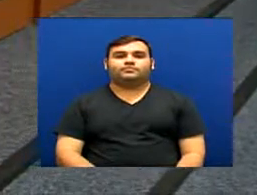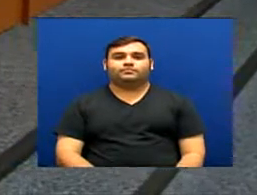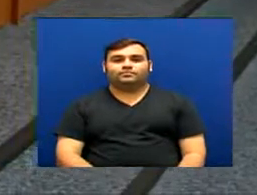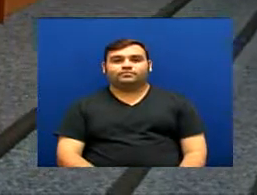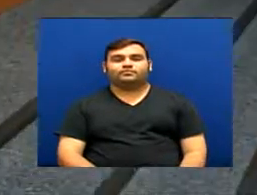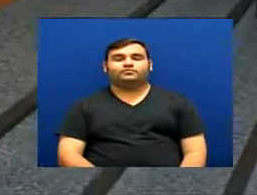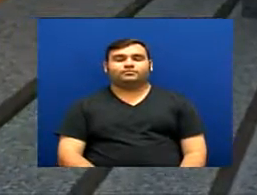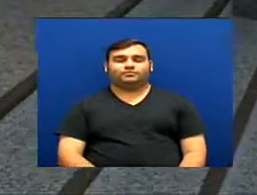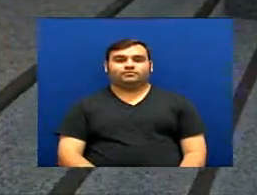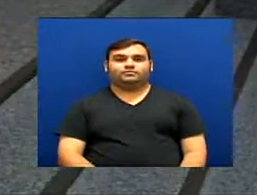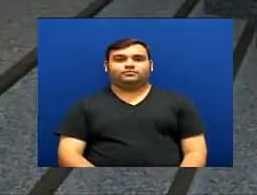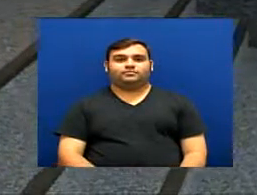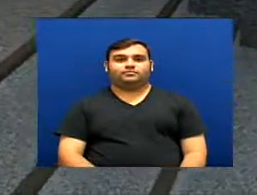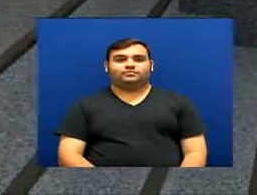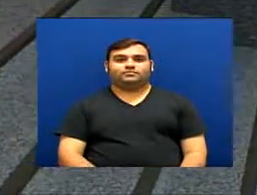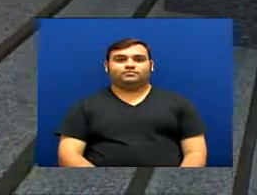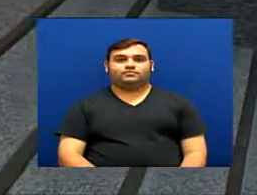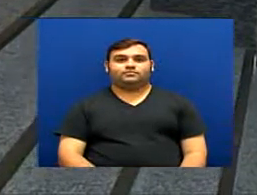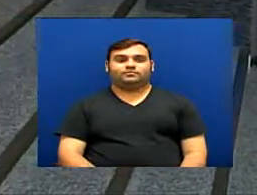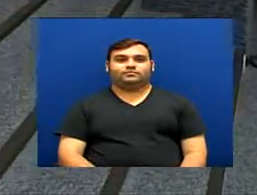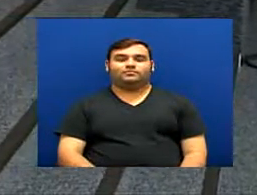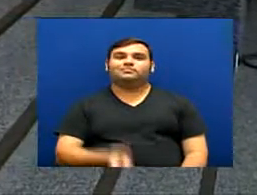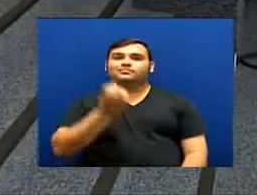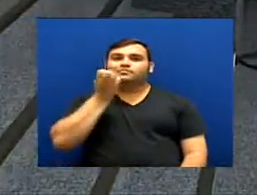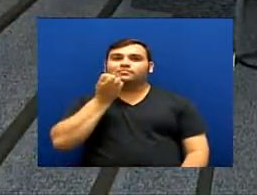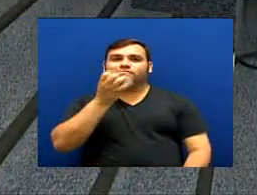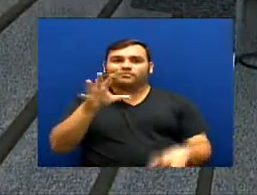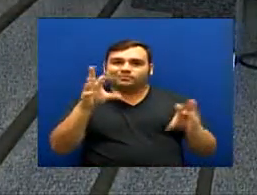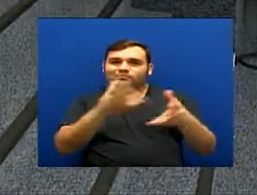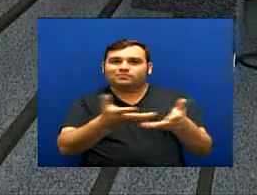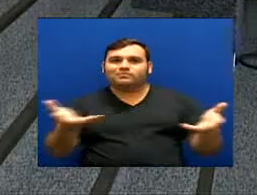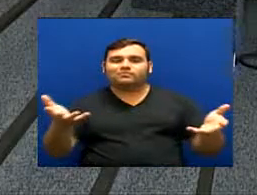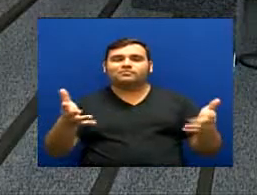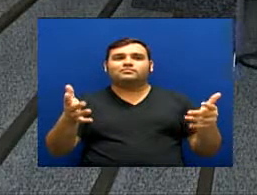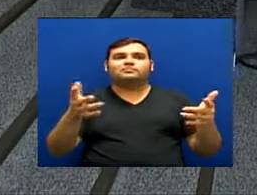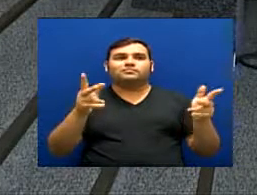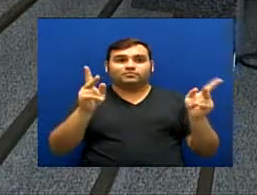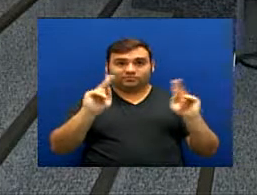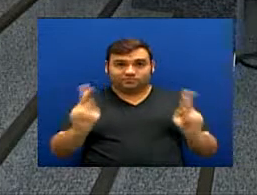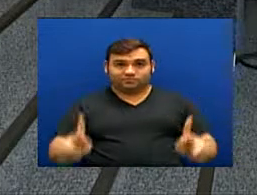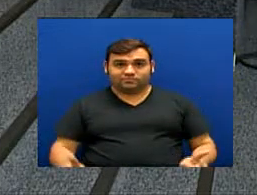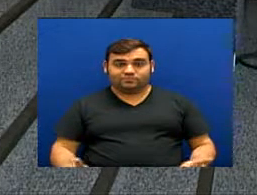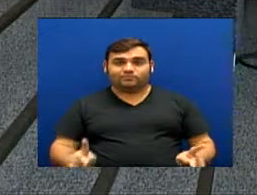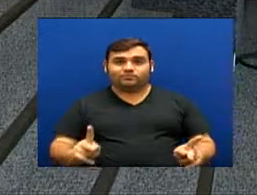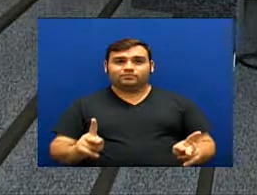conosco. Receba aí, por gentileza, com uma salva de palmas, merecem.